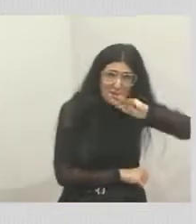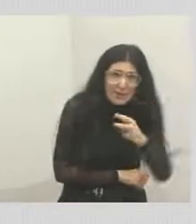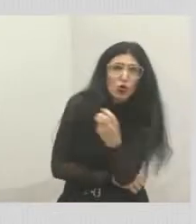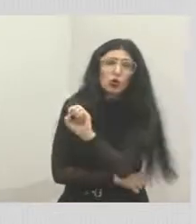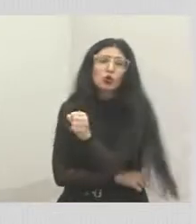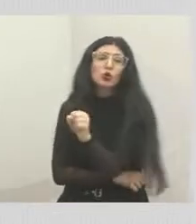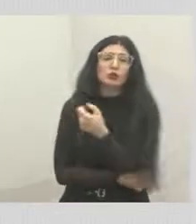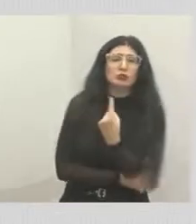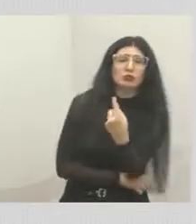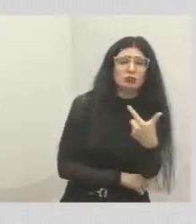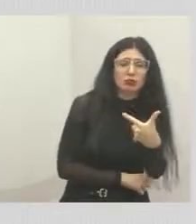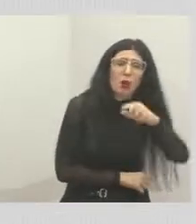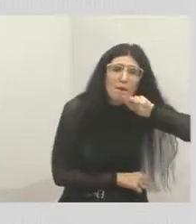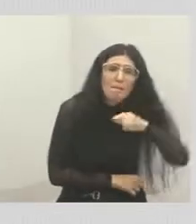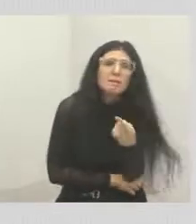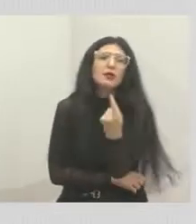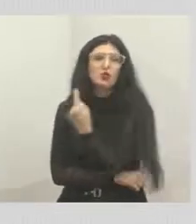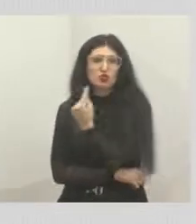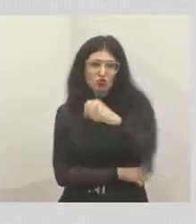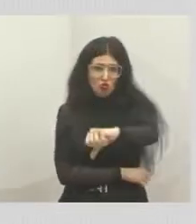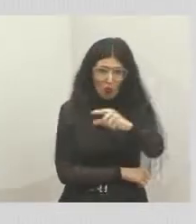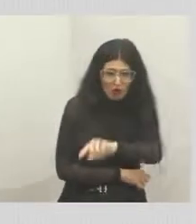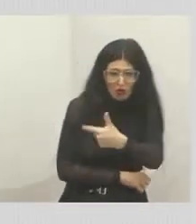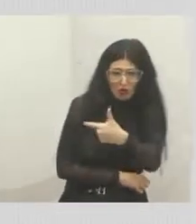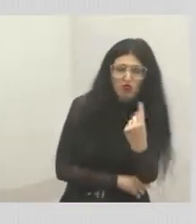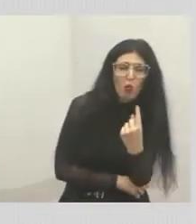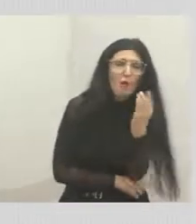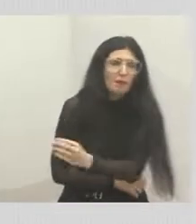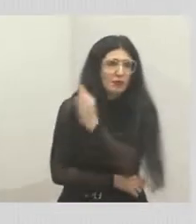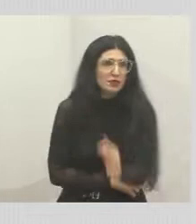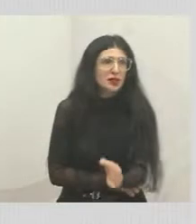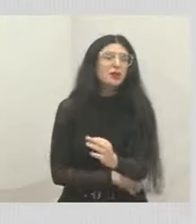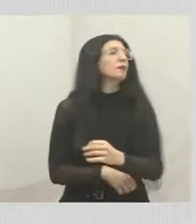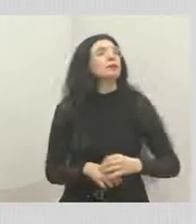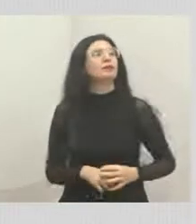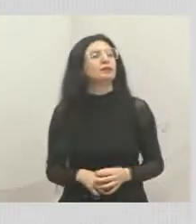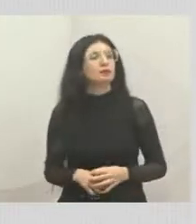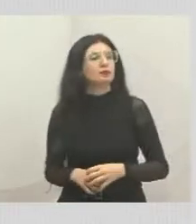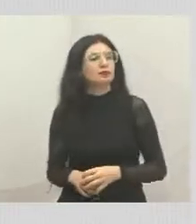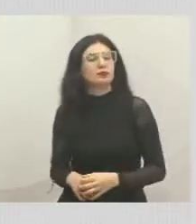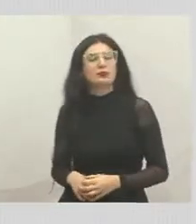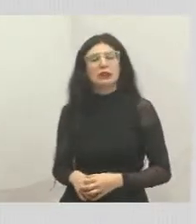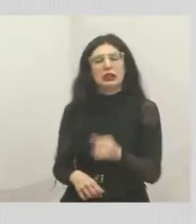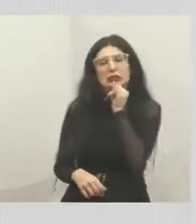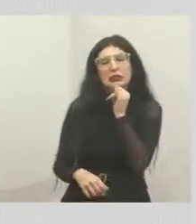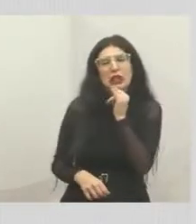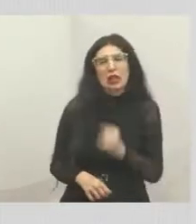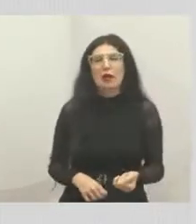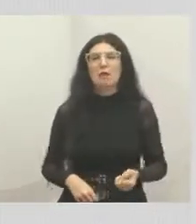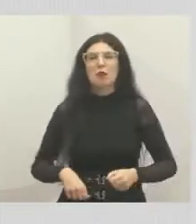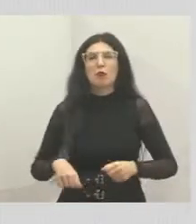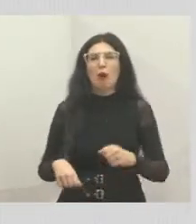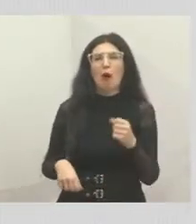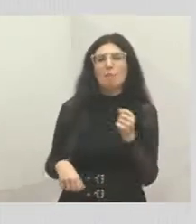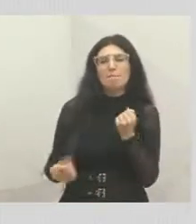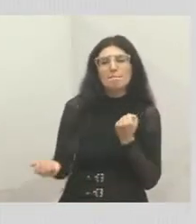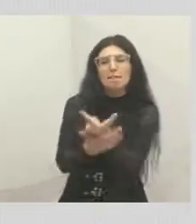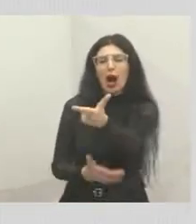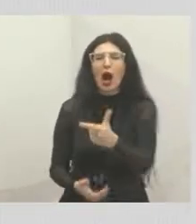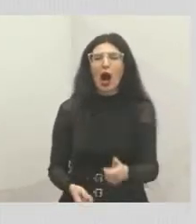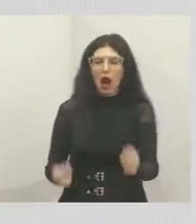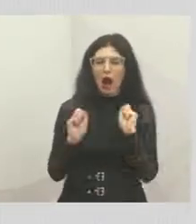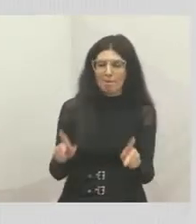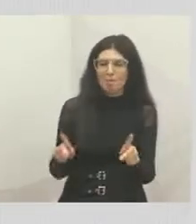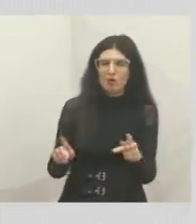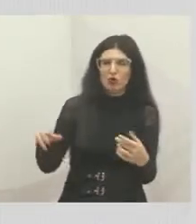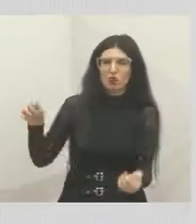19,21% da meta. Intra-orçamentário, que seria os gastos com a previdência entre os órgãos, que é